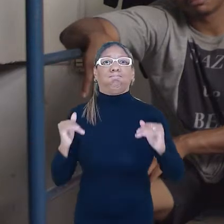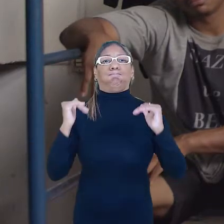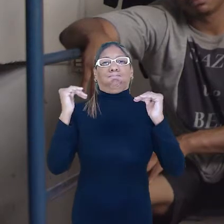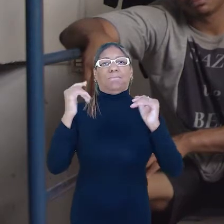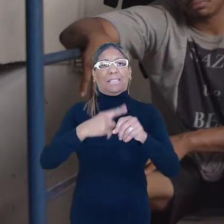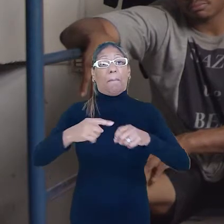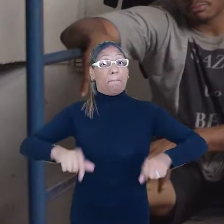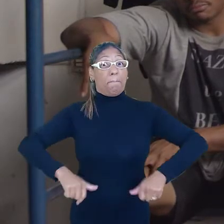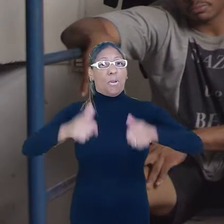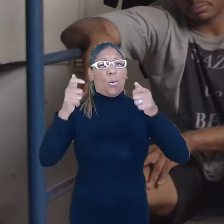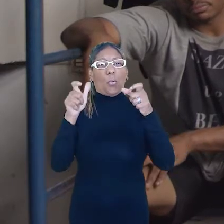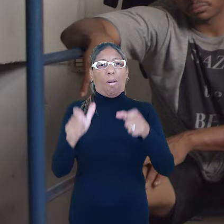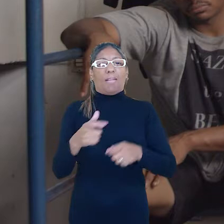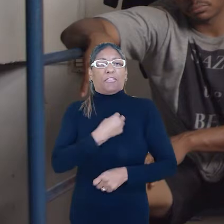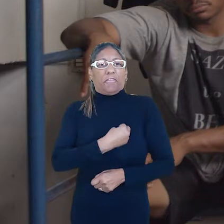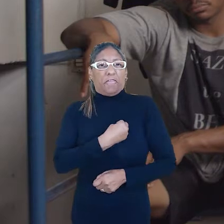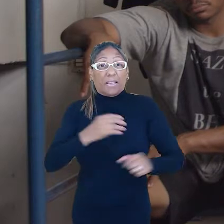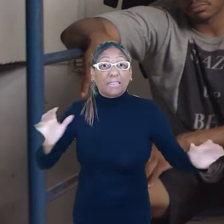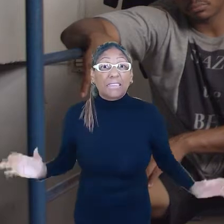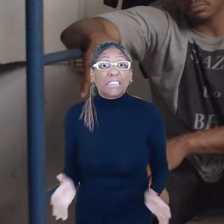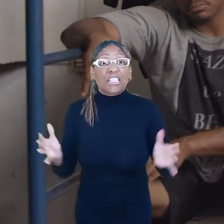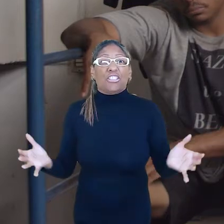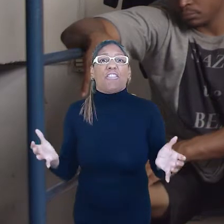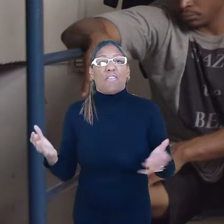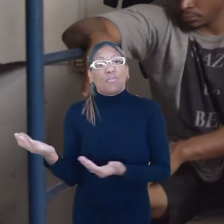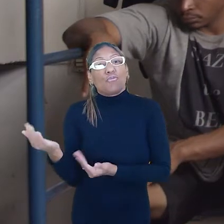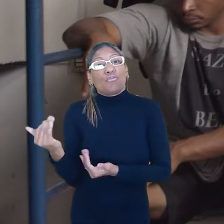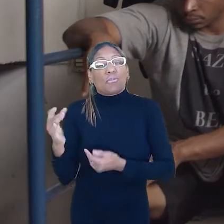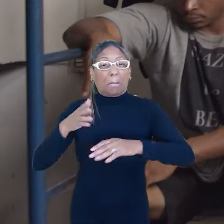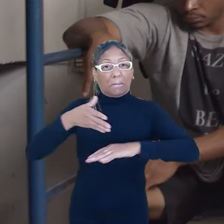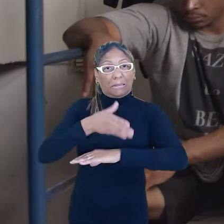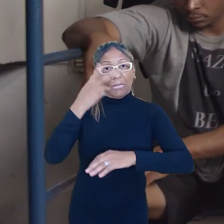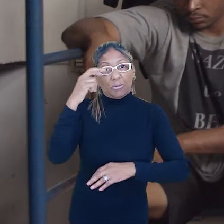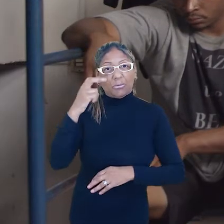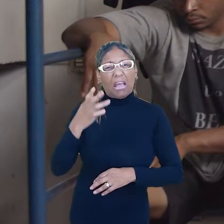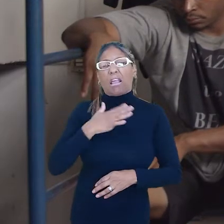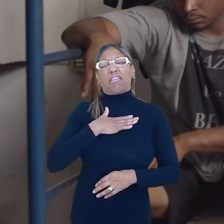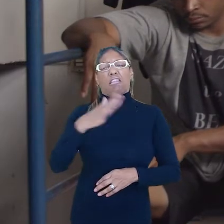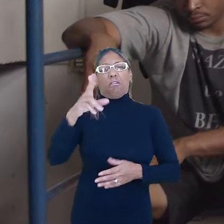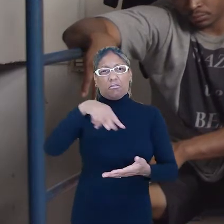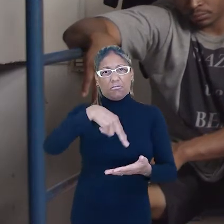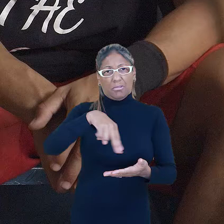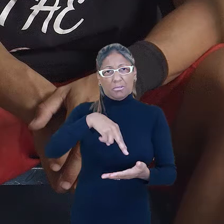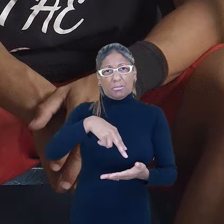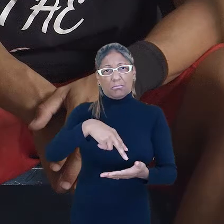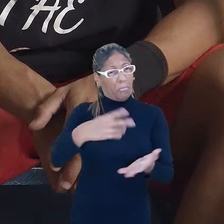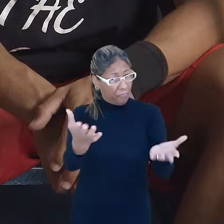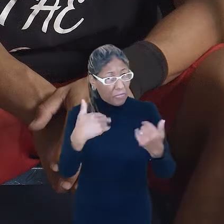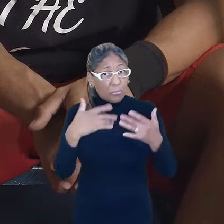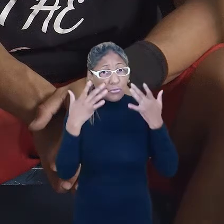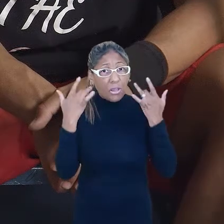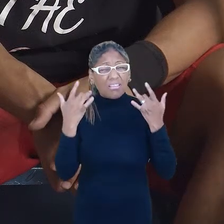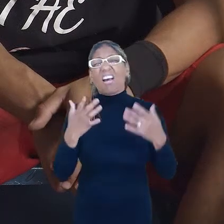cidade, melhora o lugar, incentiva mais os jovens a praticar mais cultura. Ah, não gostei de dança, vai